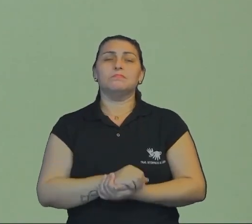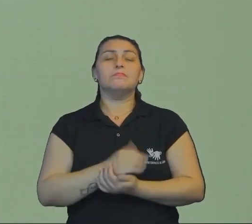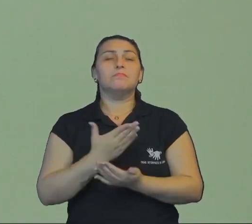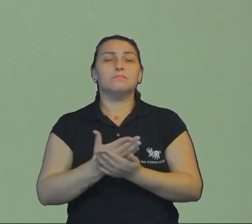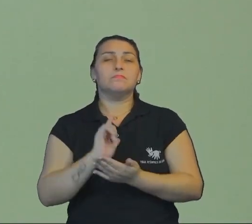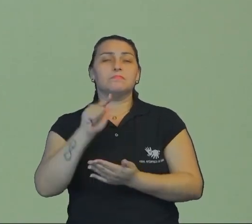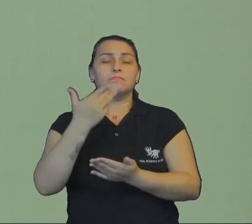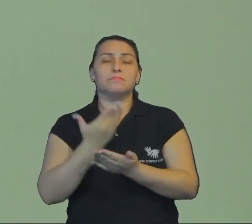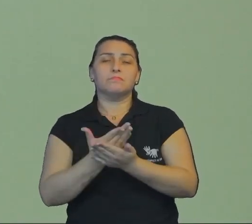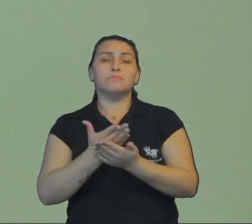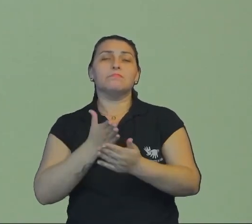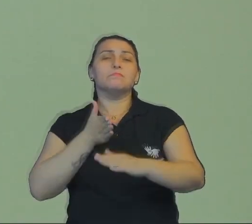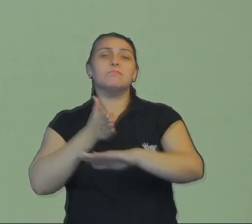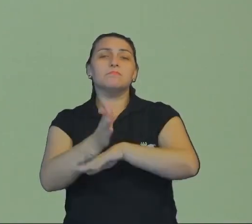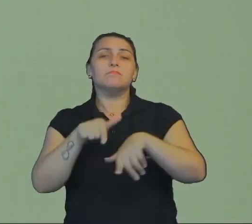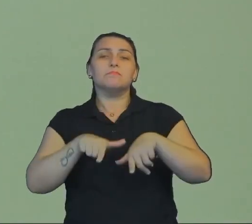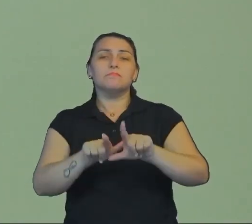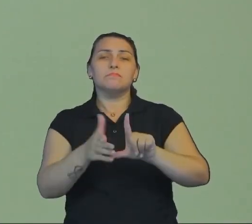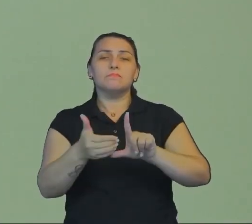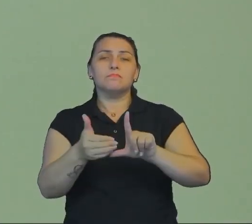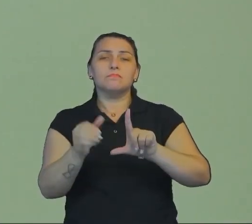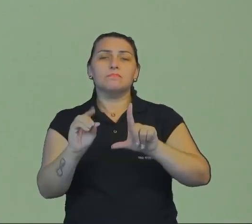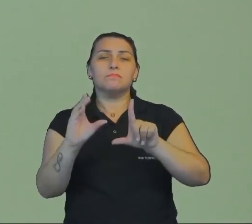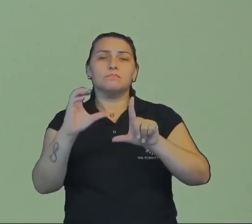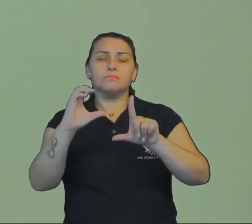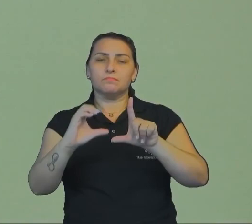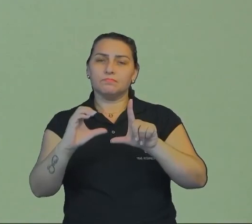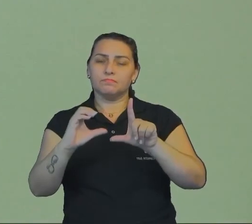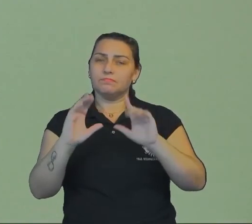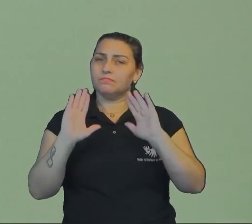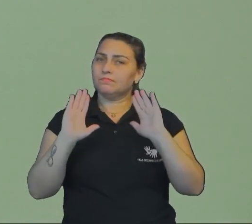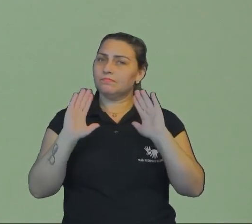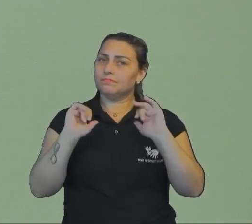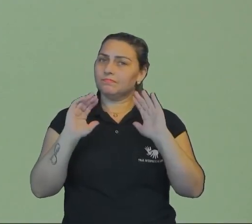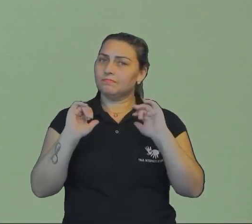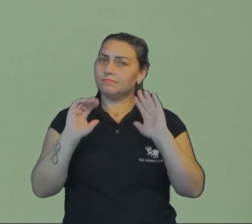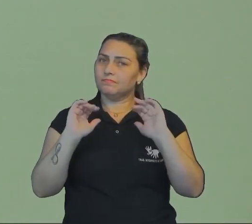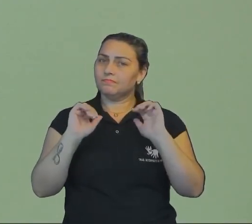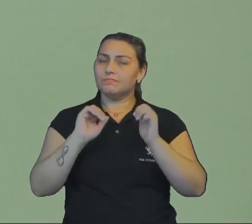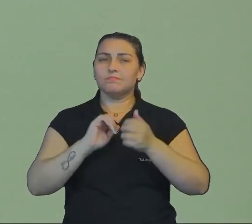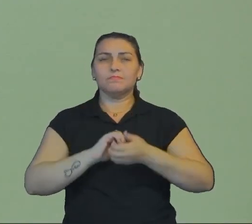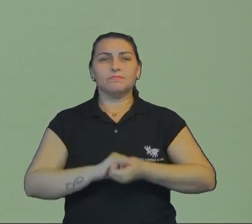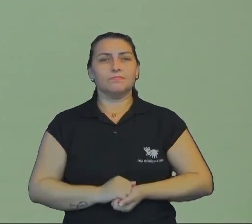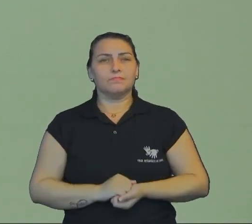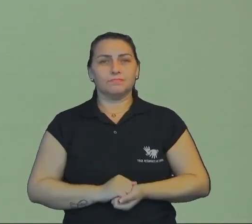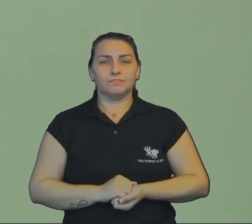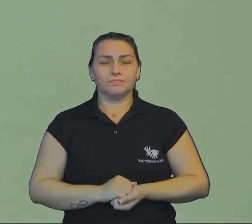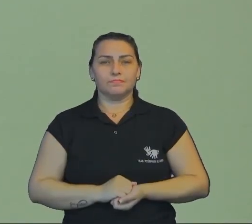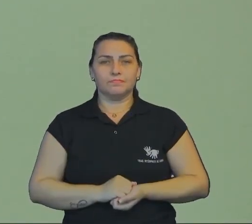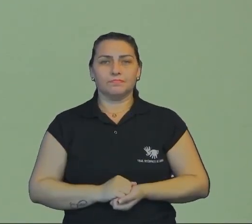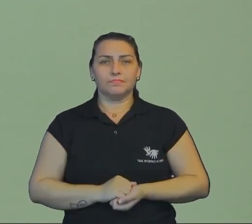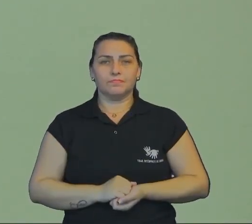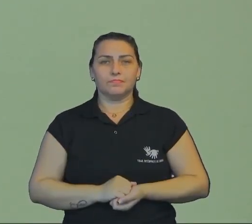para essa e outras aulas, acesse a nossa plataforma Eduque. Tchau, tchau, pessoal!